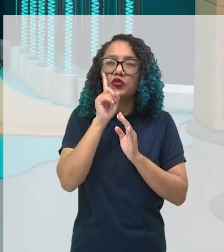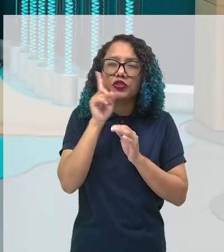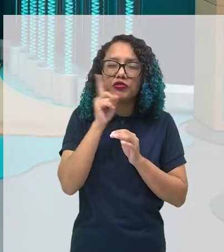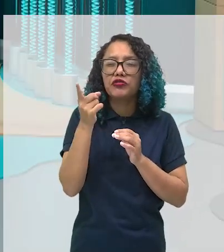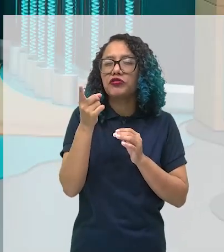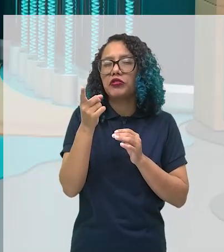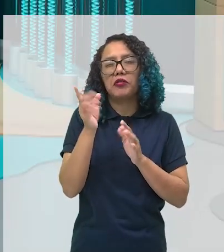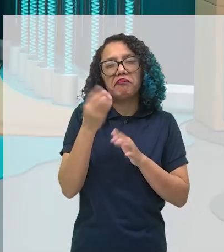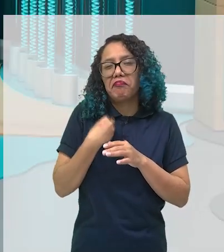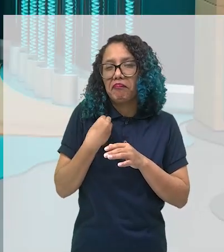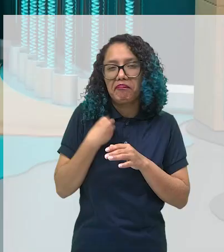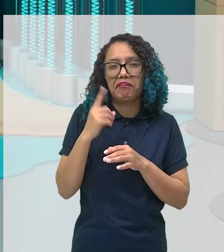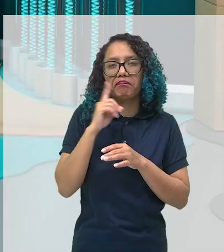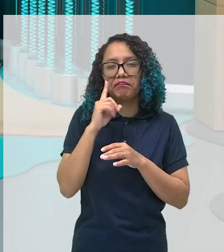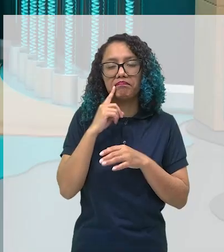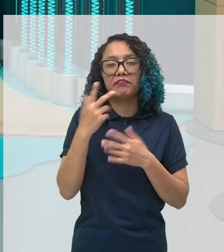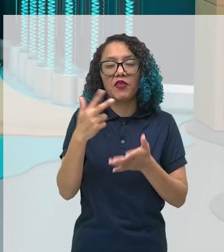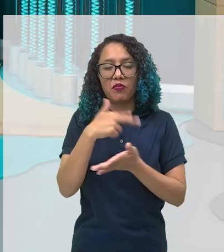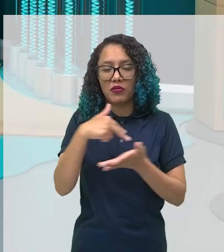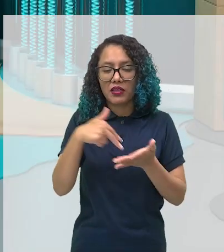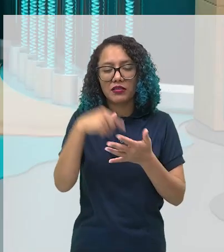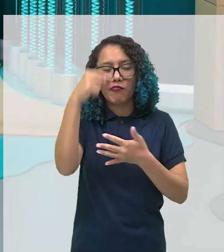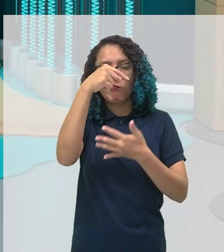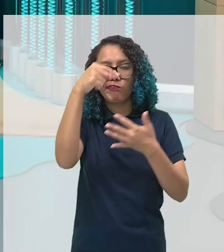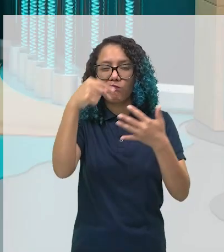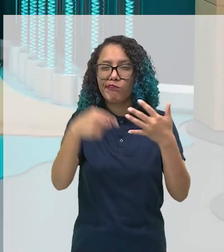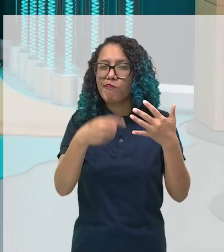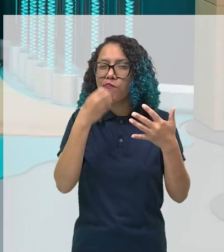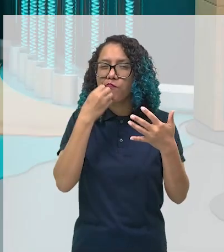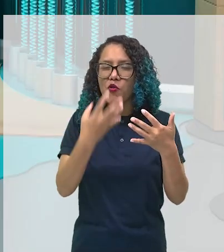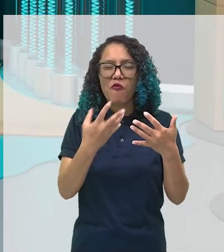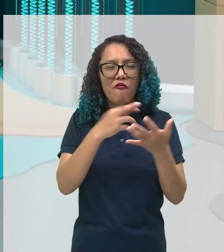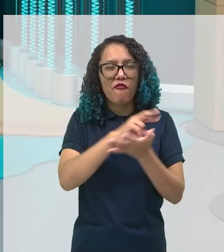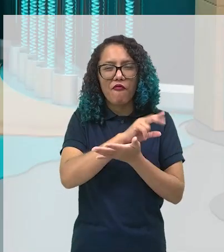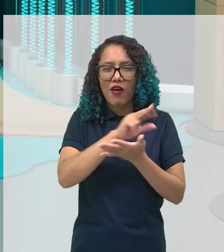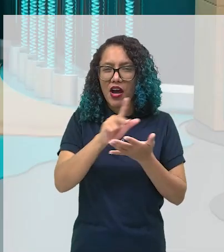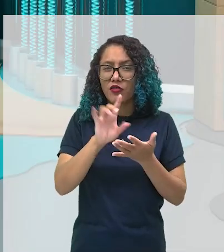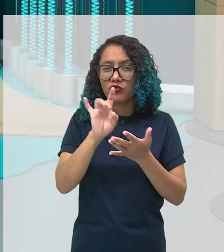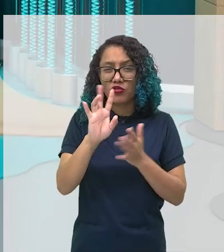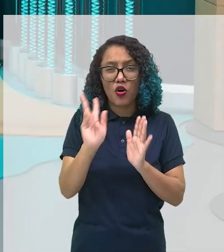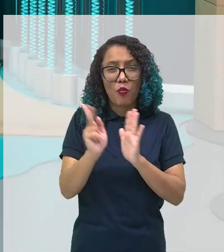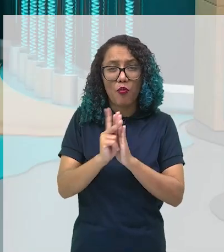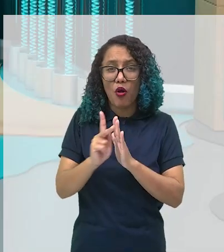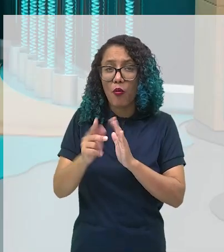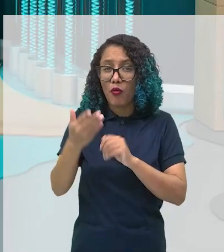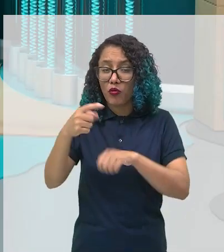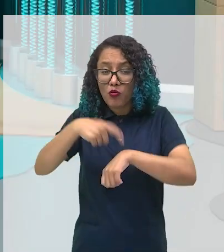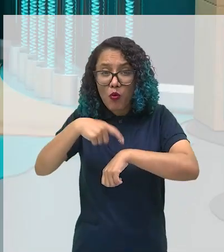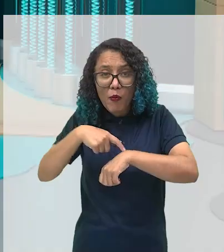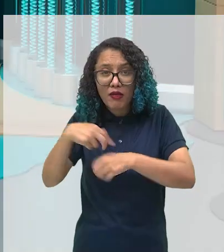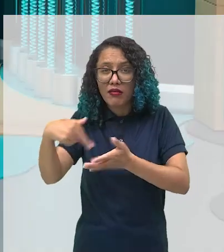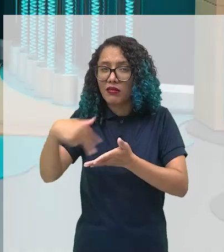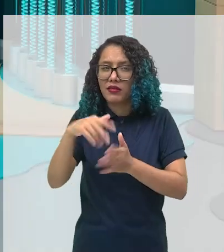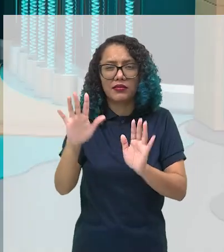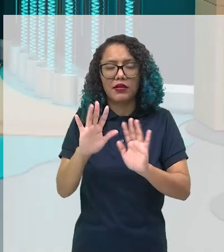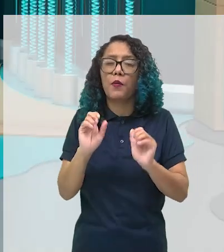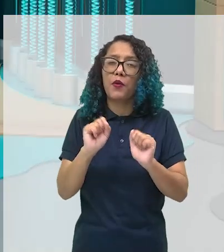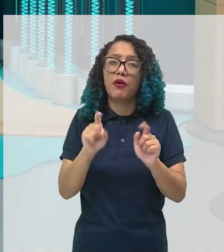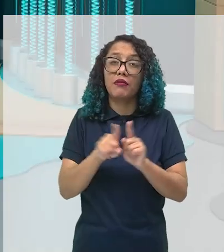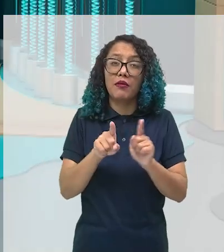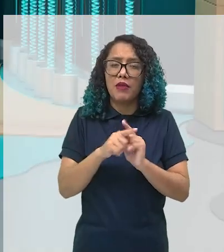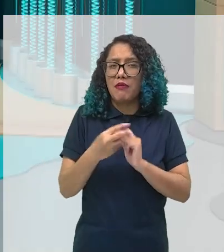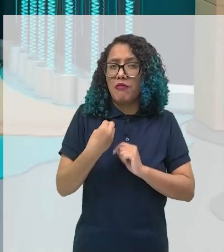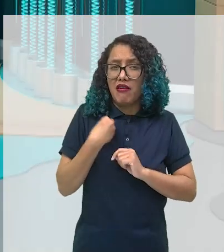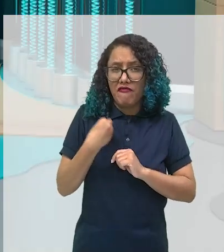a dança, ela traz benefícios que não fica somente na dança, você também leva esses benefícios para o